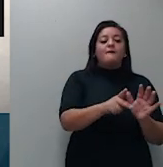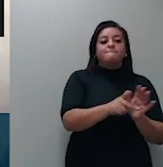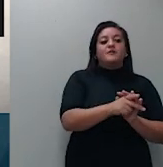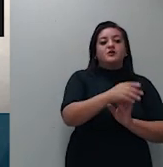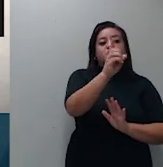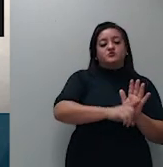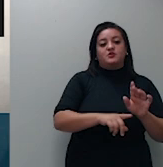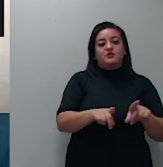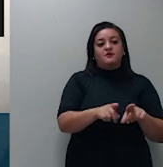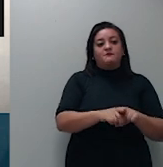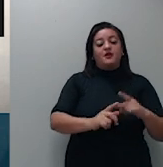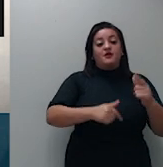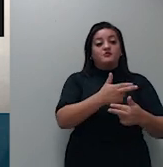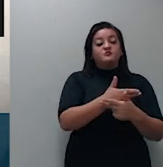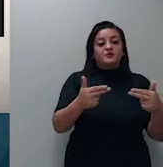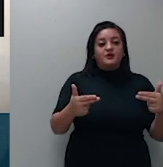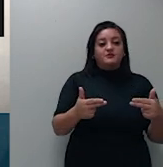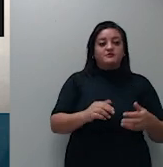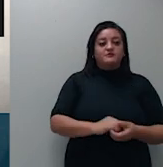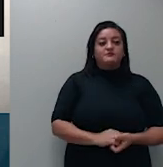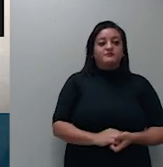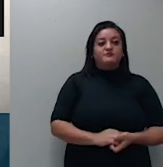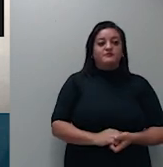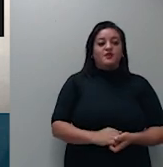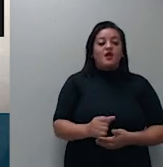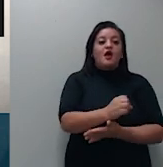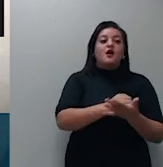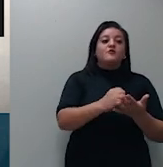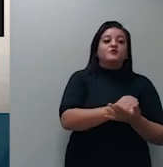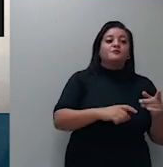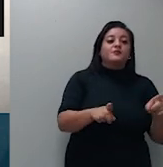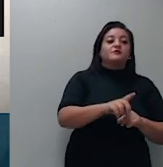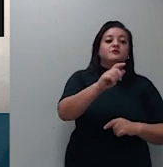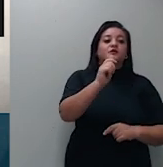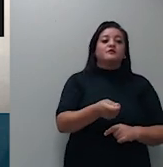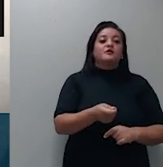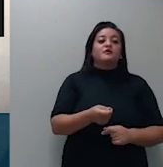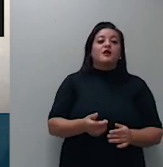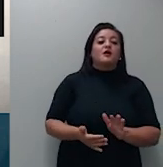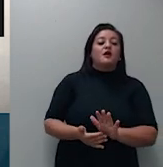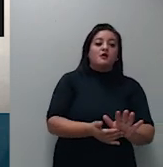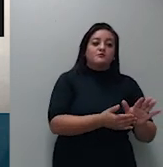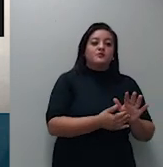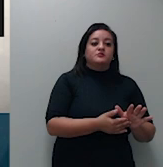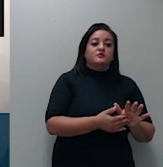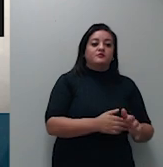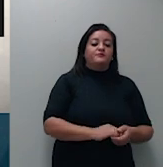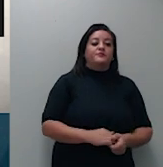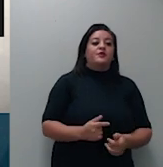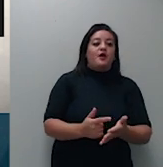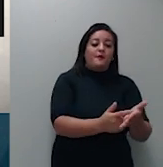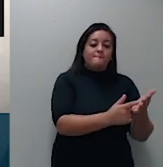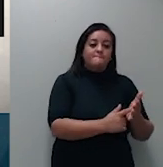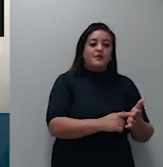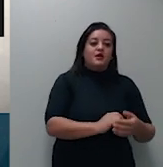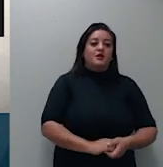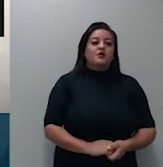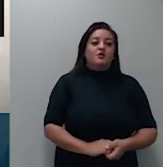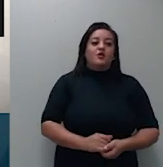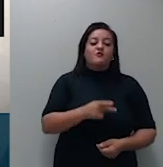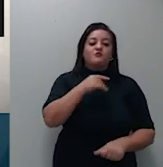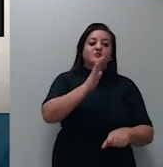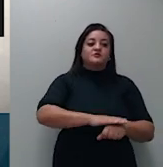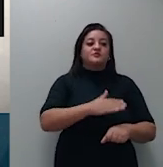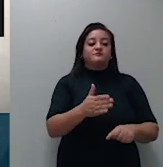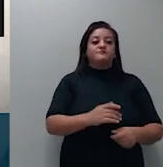Mansa e pacífica sobre gente a fundamentação da sentença é trazida pelo acorda algum